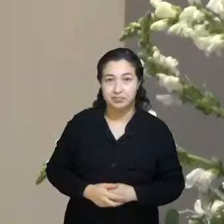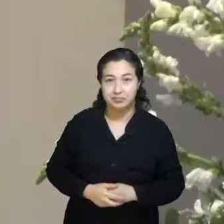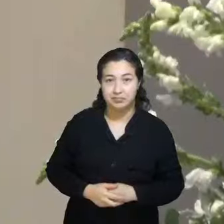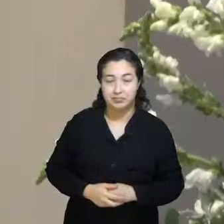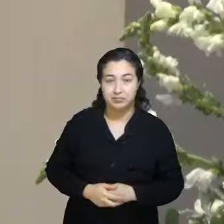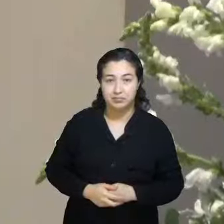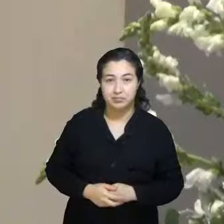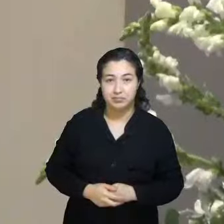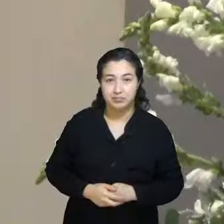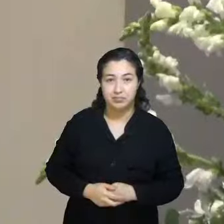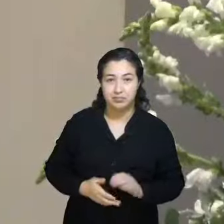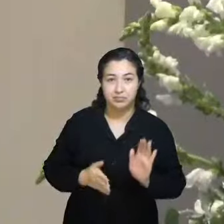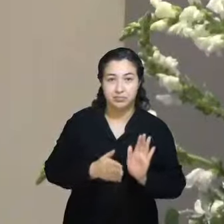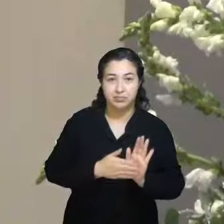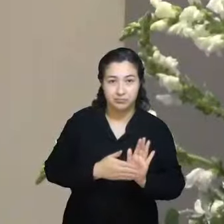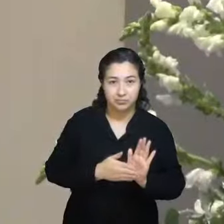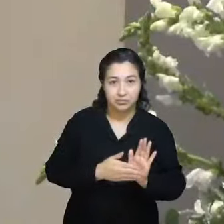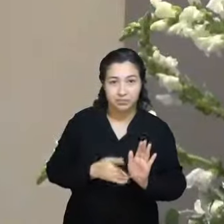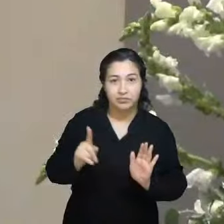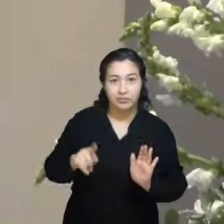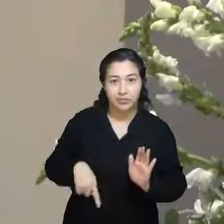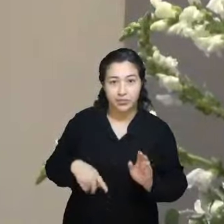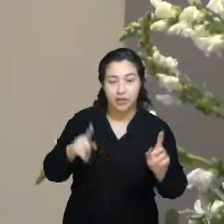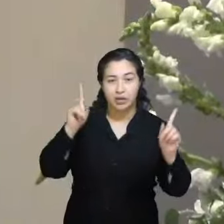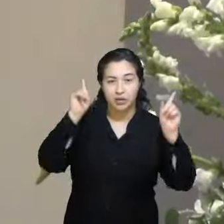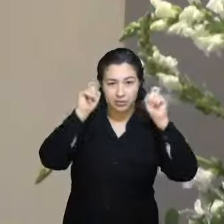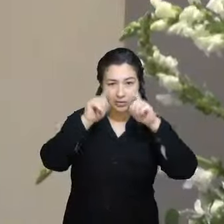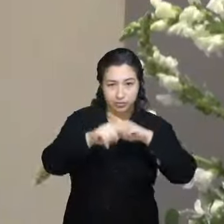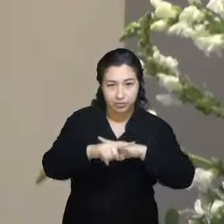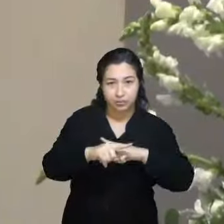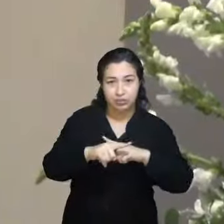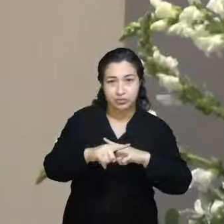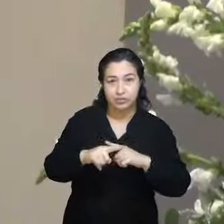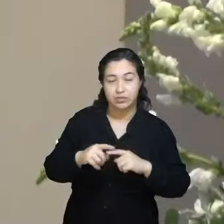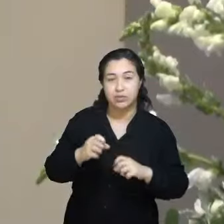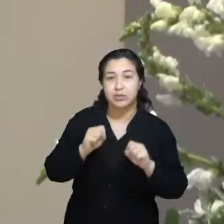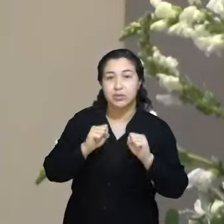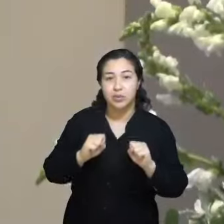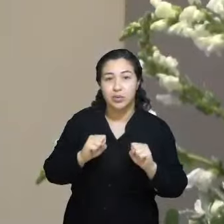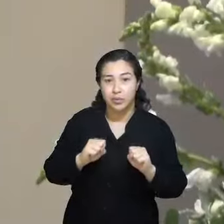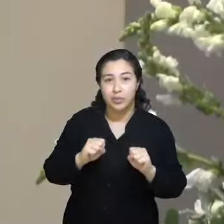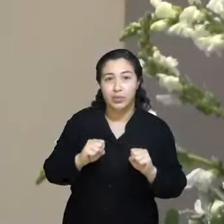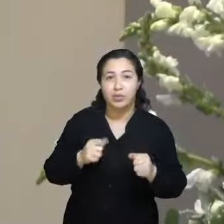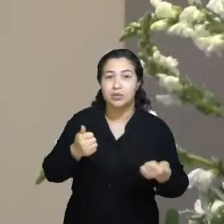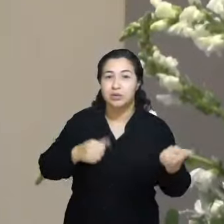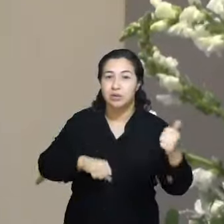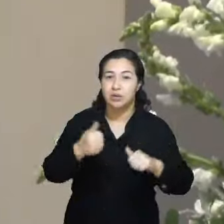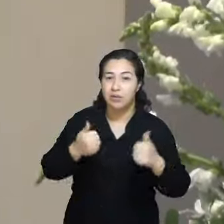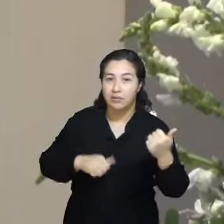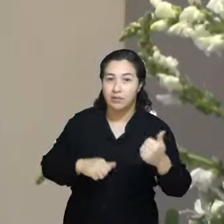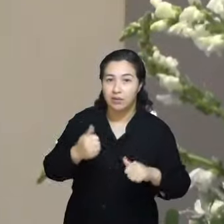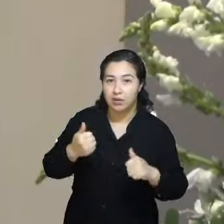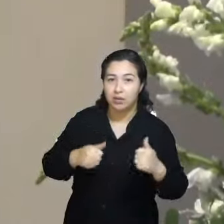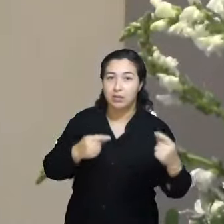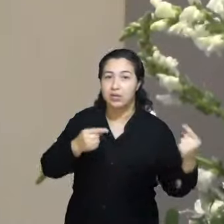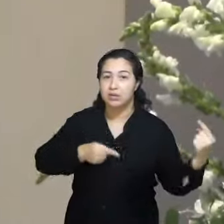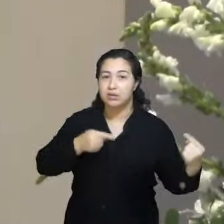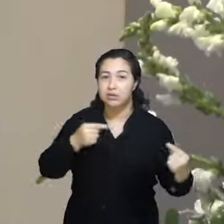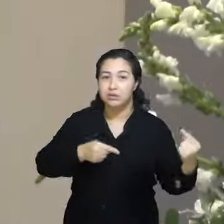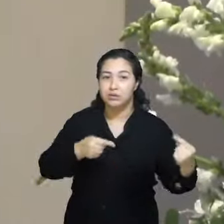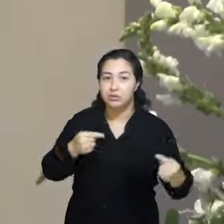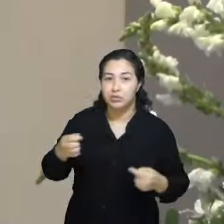propor o que seria de extrema complexidade embora uma possibilidade a ser avaliada aí por publicamente discutida um